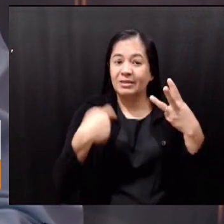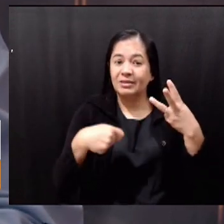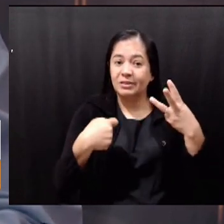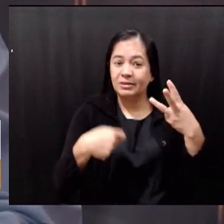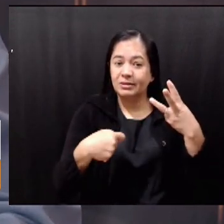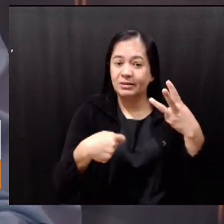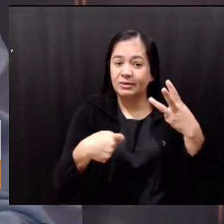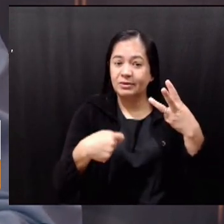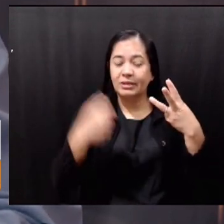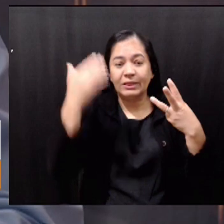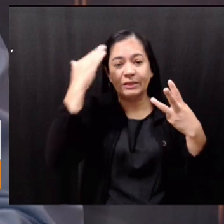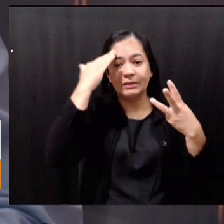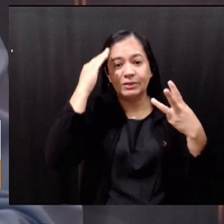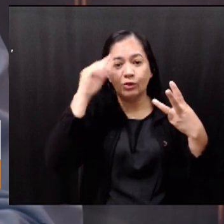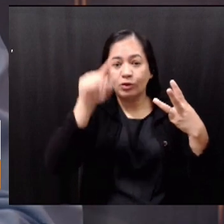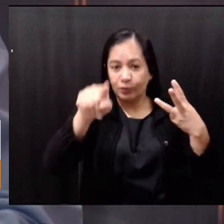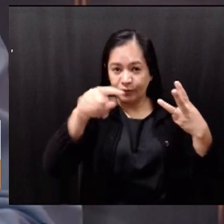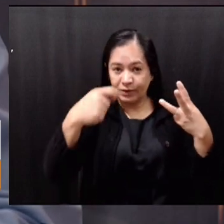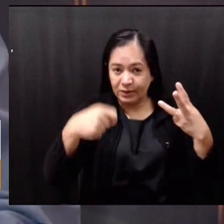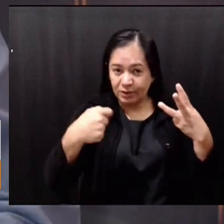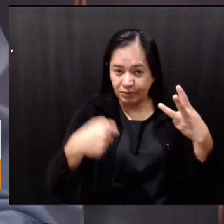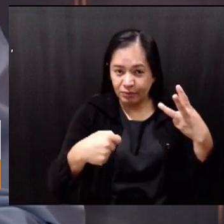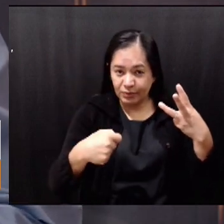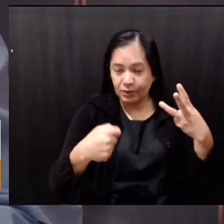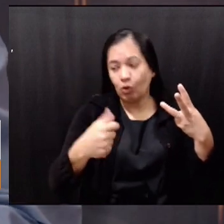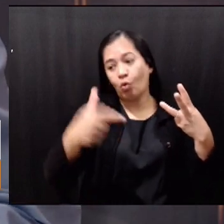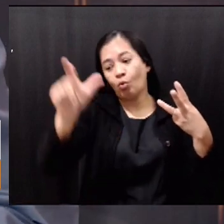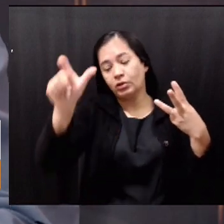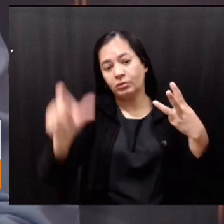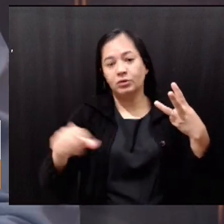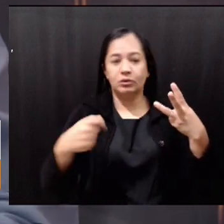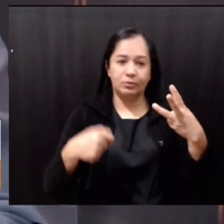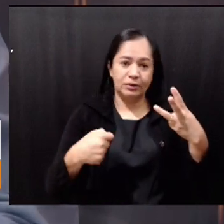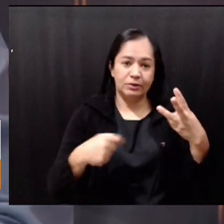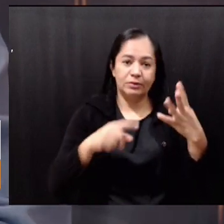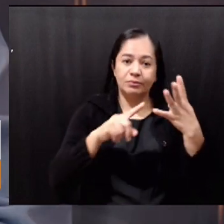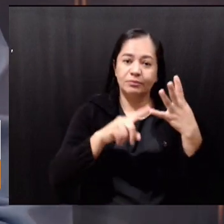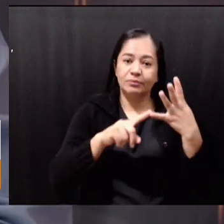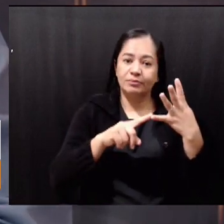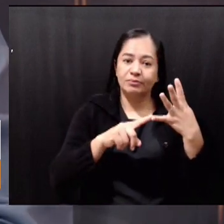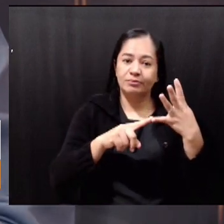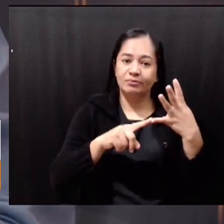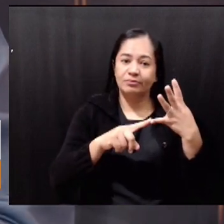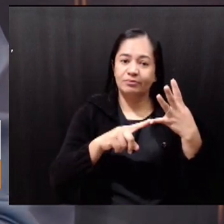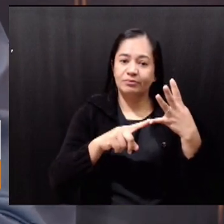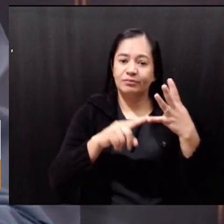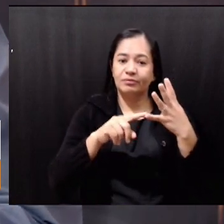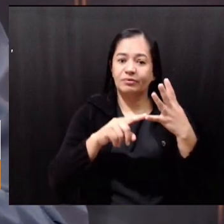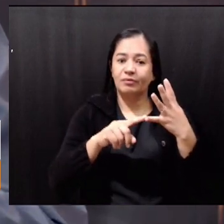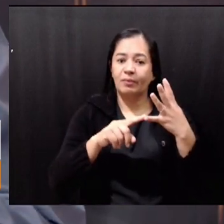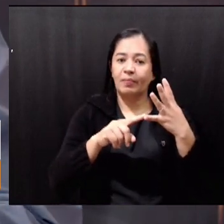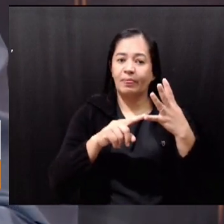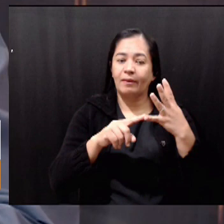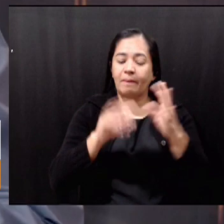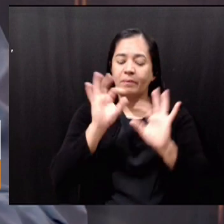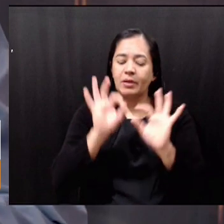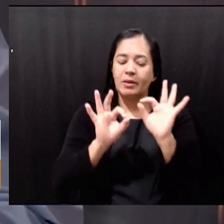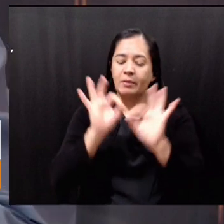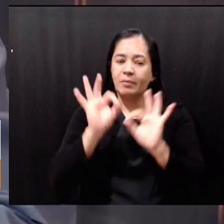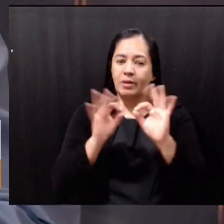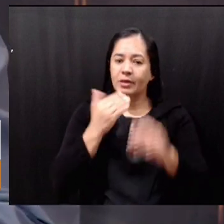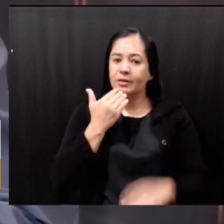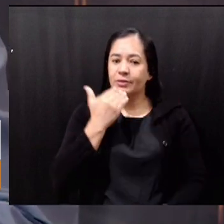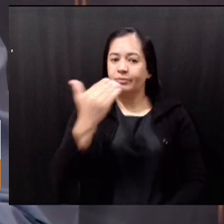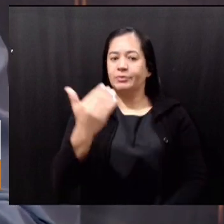você precisa ou talvez o que o outro precise, e aí sim elaborar um pedido, né. E esse pedido,